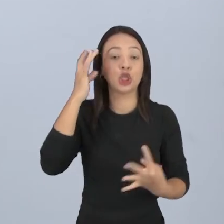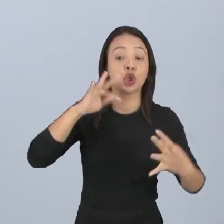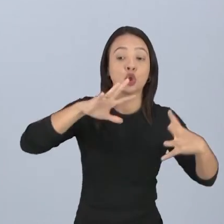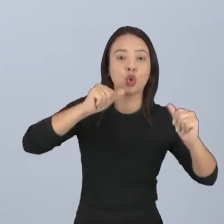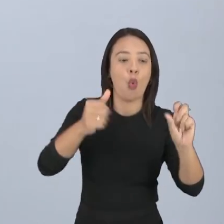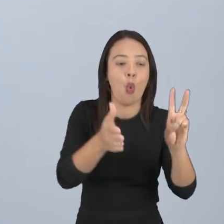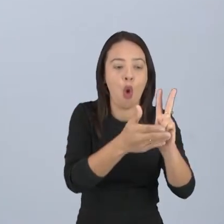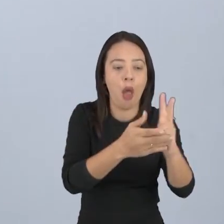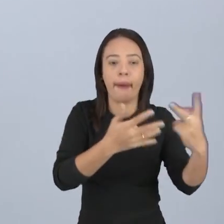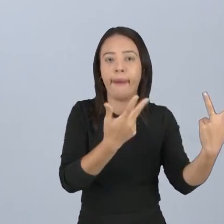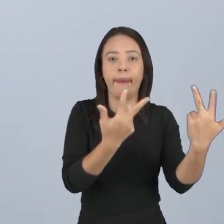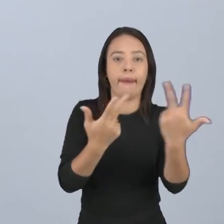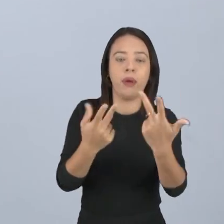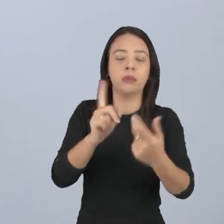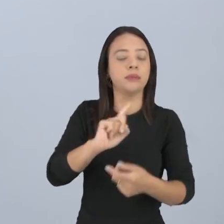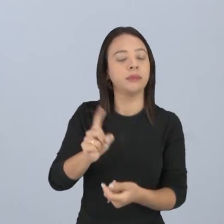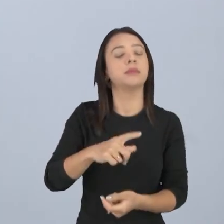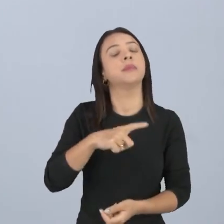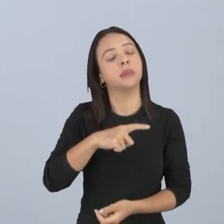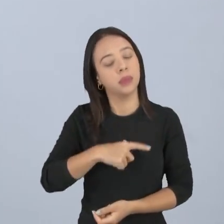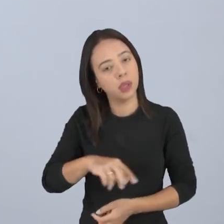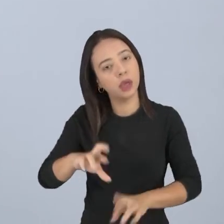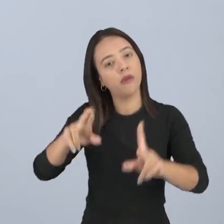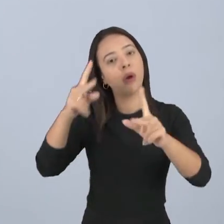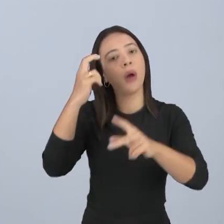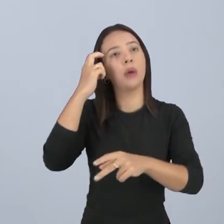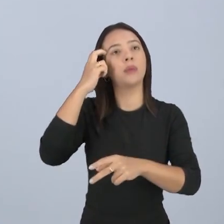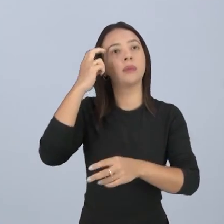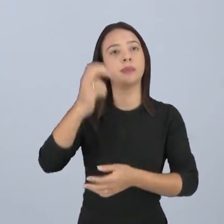índios, existem essas diferenças culturais, né?